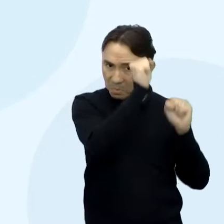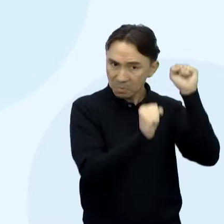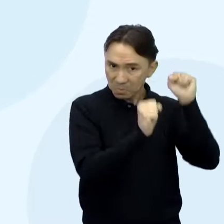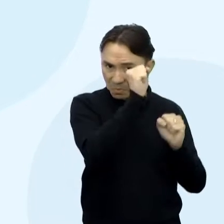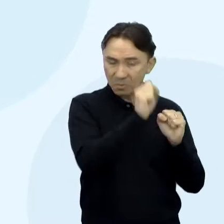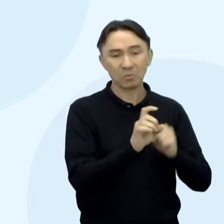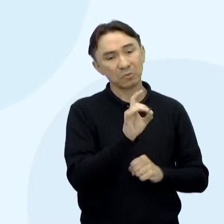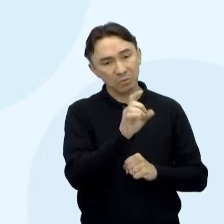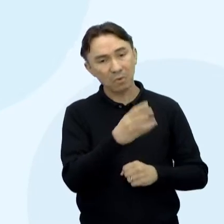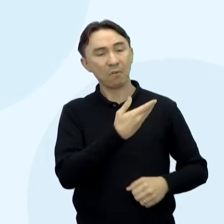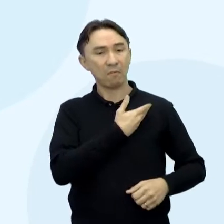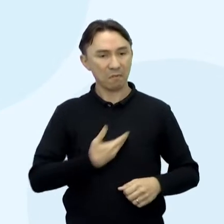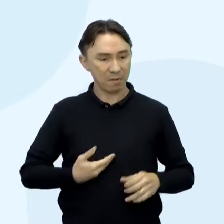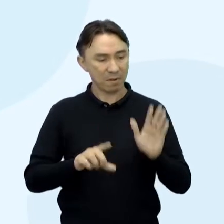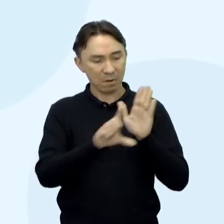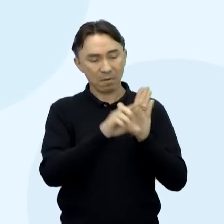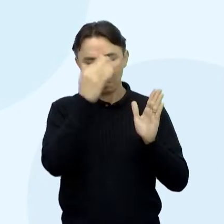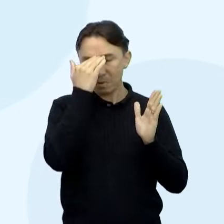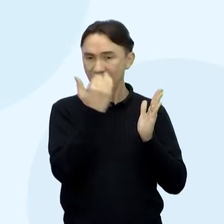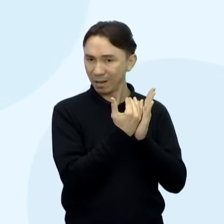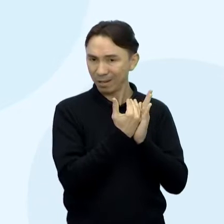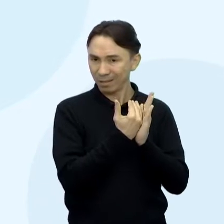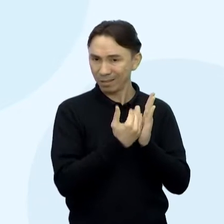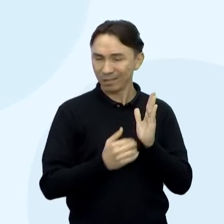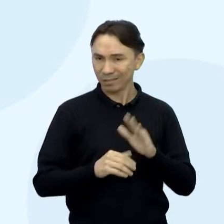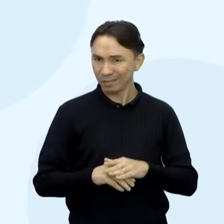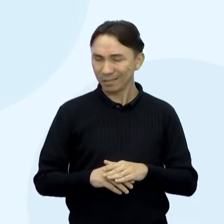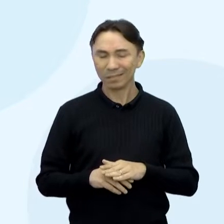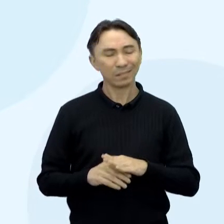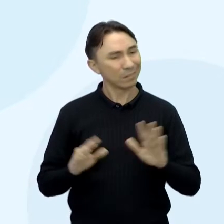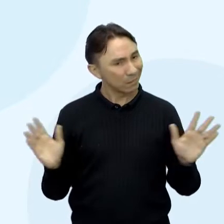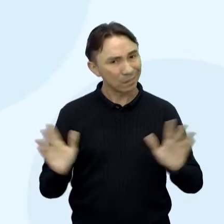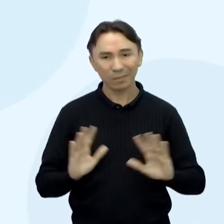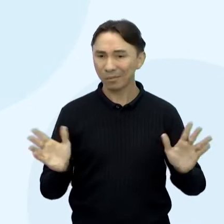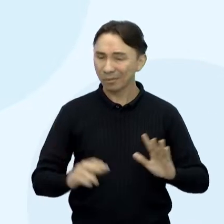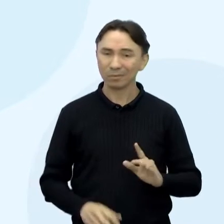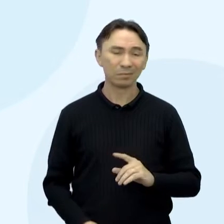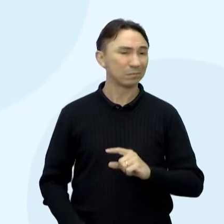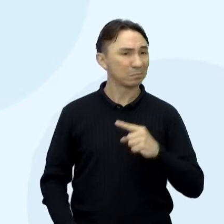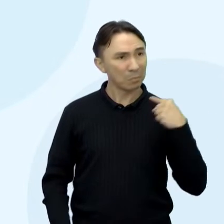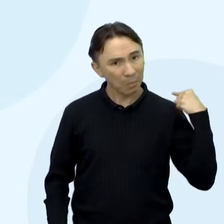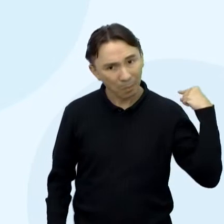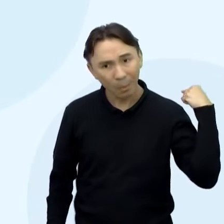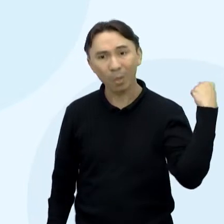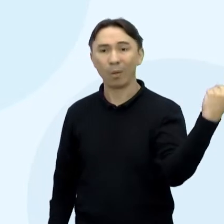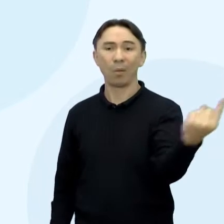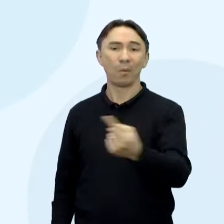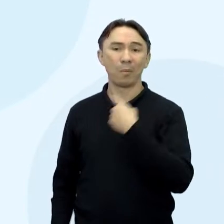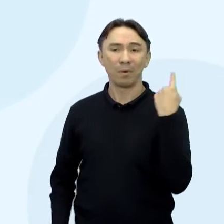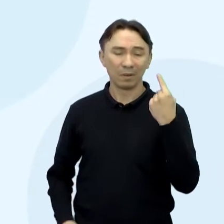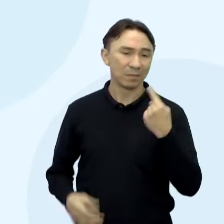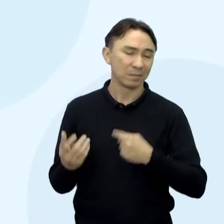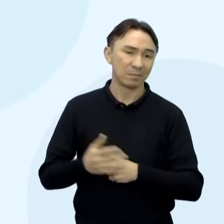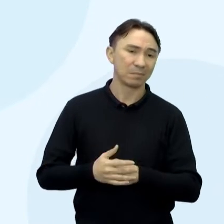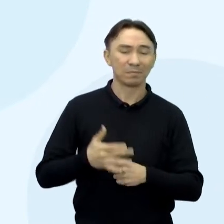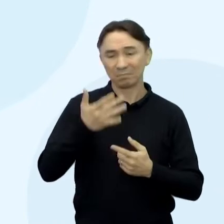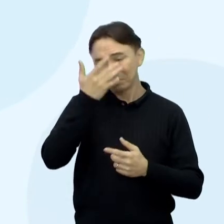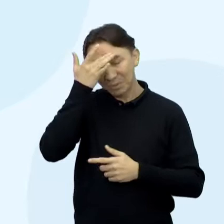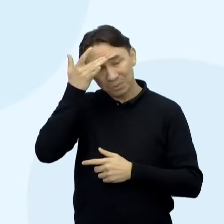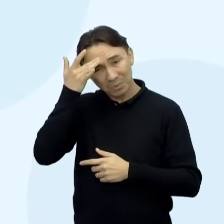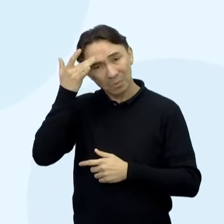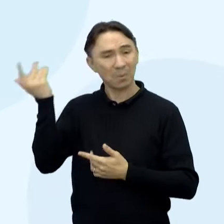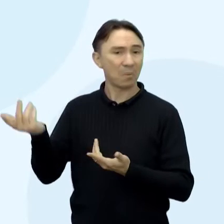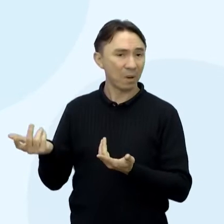lei só para as empresas? Não, todos nós, cidadãos, né, pessoa física, pessoa jurídica, pessoa